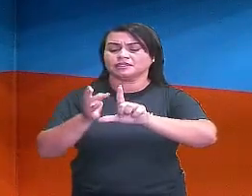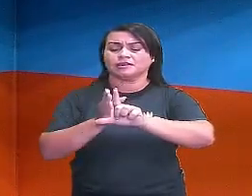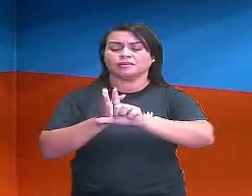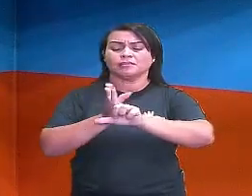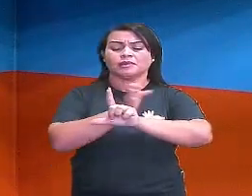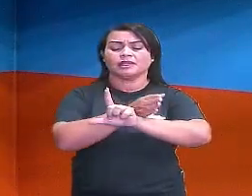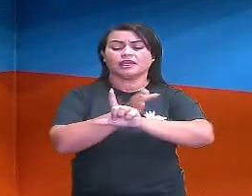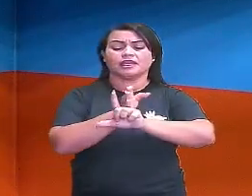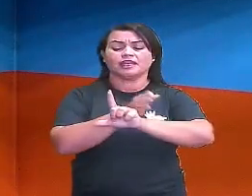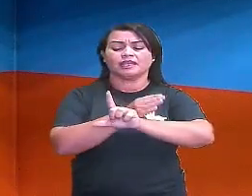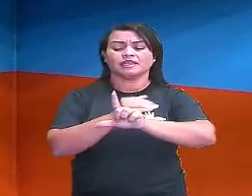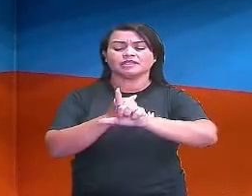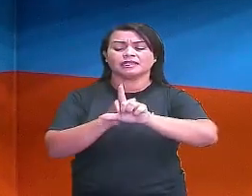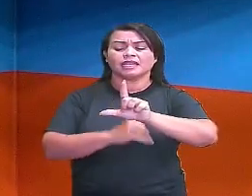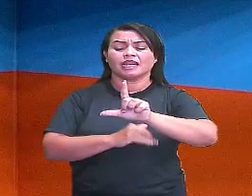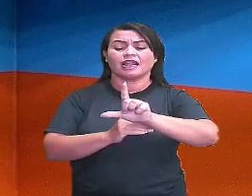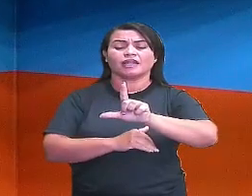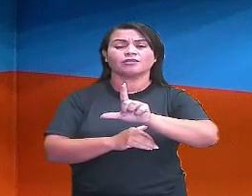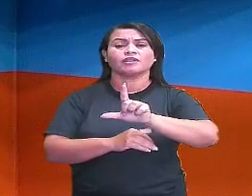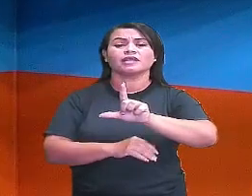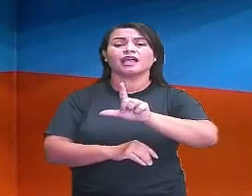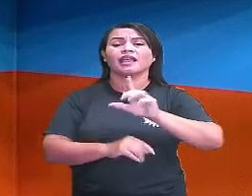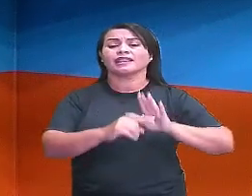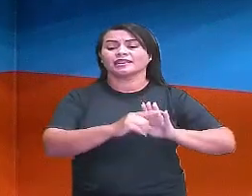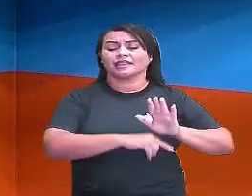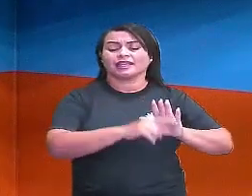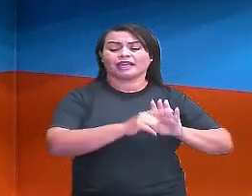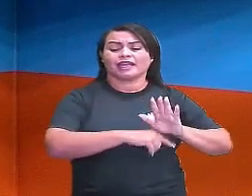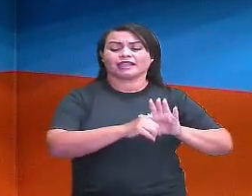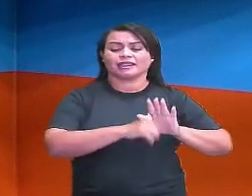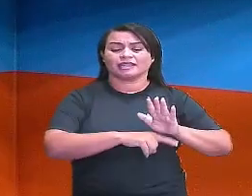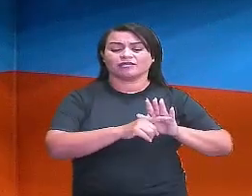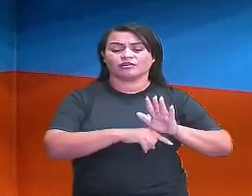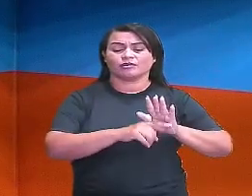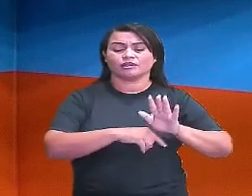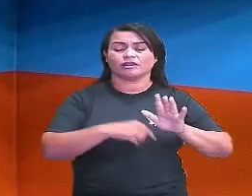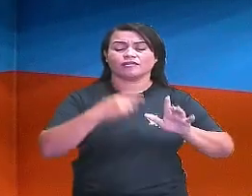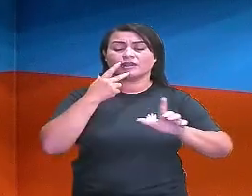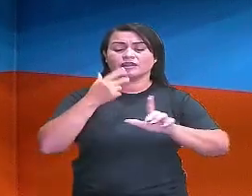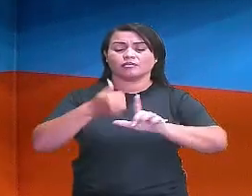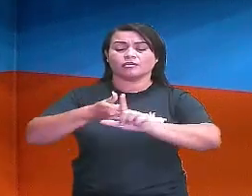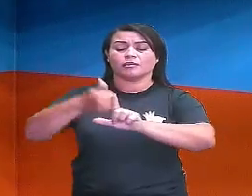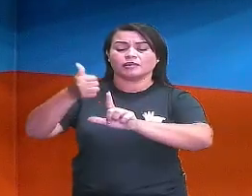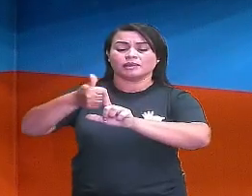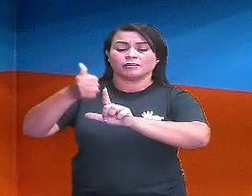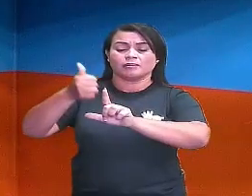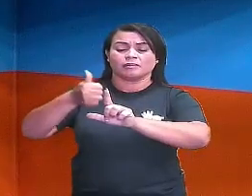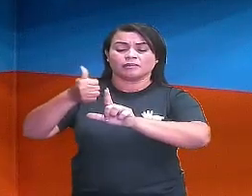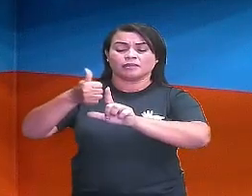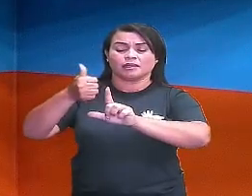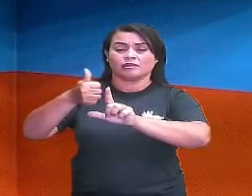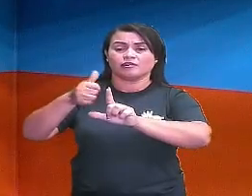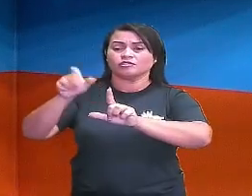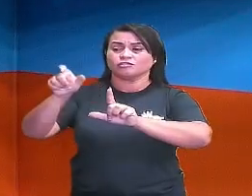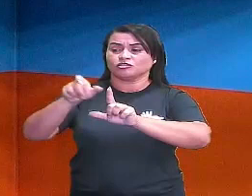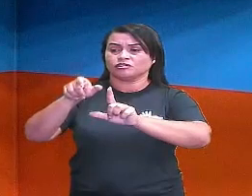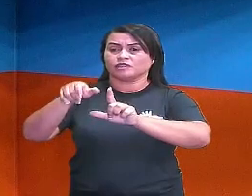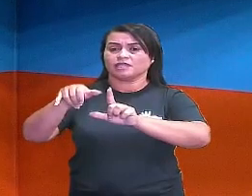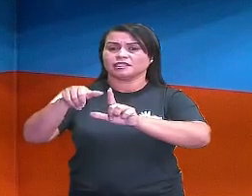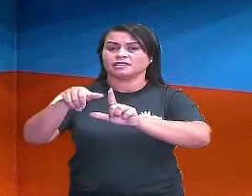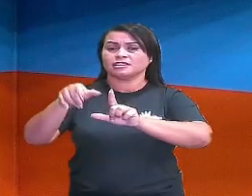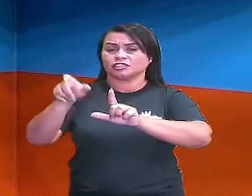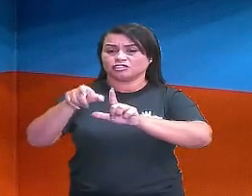lado aqui, ó, negativo, tá? Então, quando eu estiver trabalhando no primeiro quadrante, eu sei que x vai ser positivo e